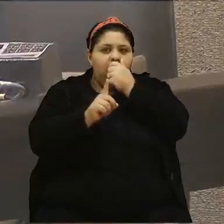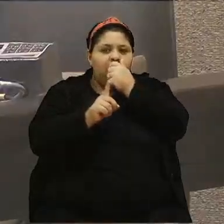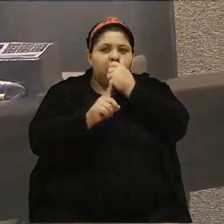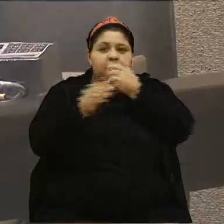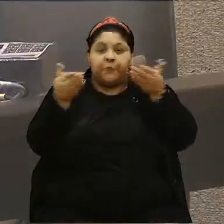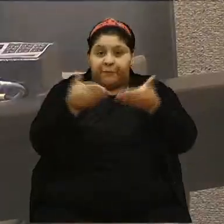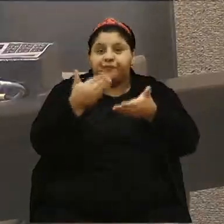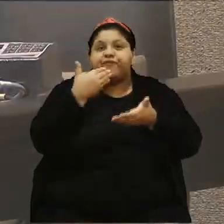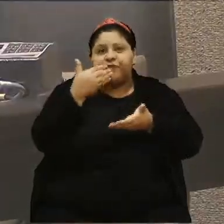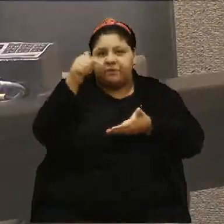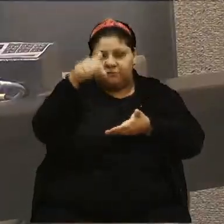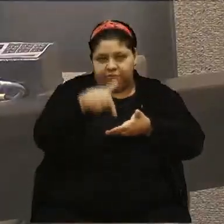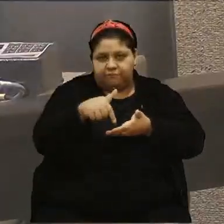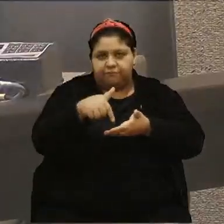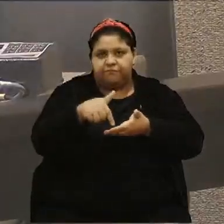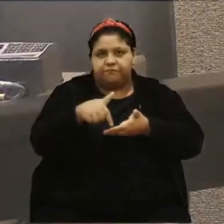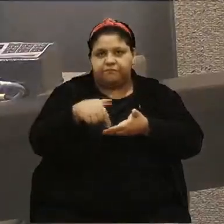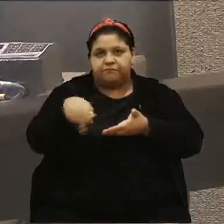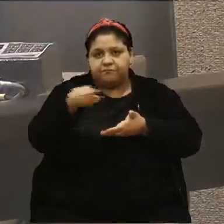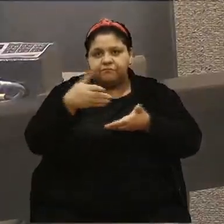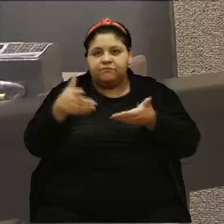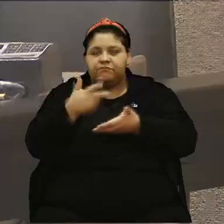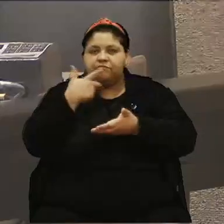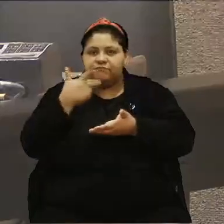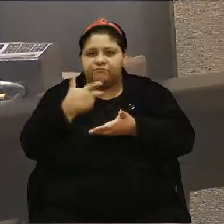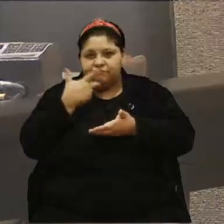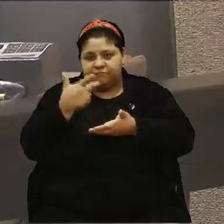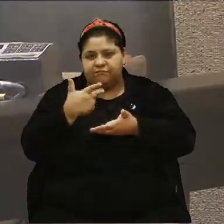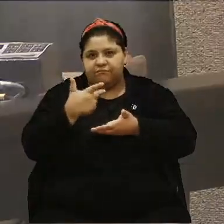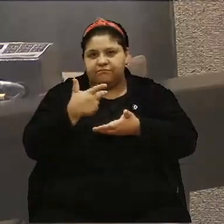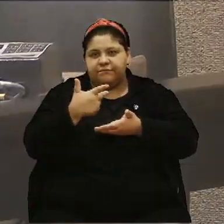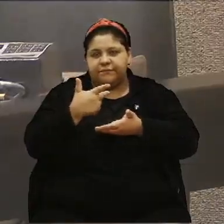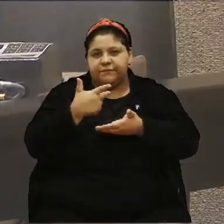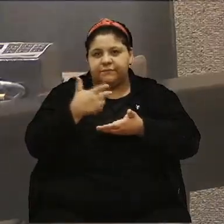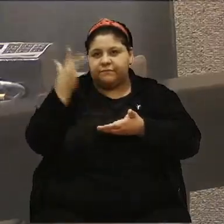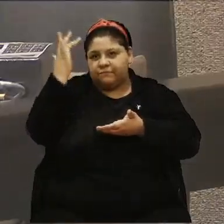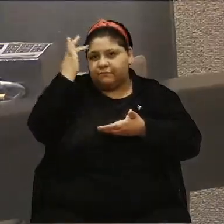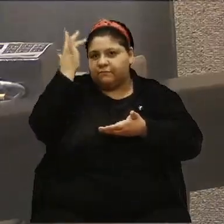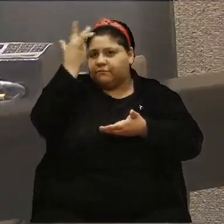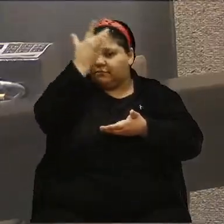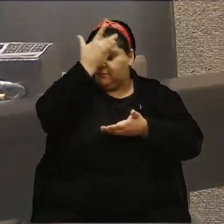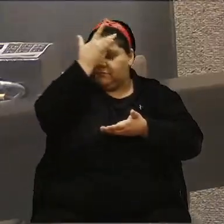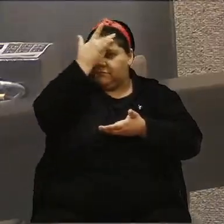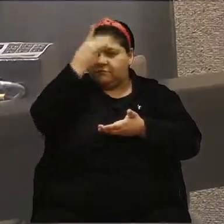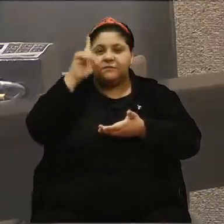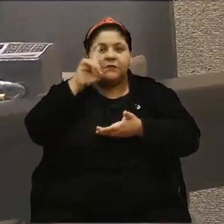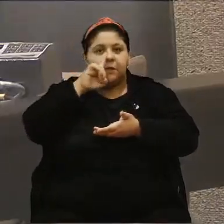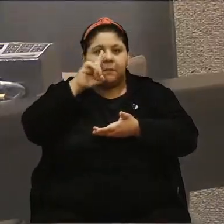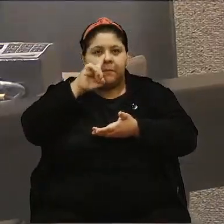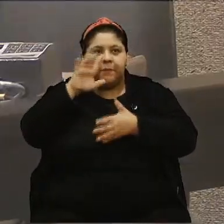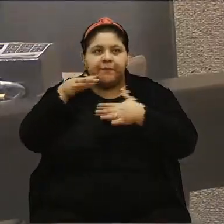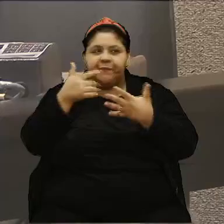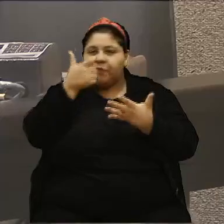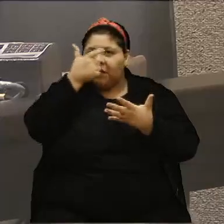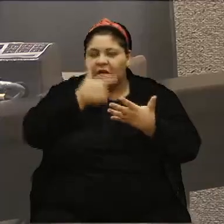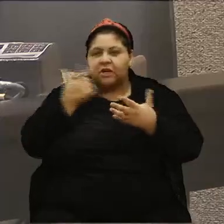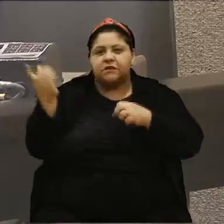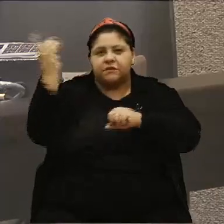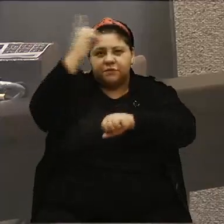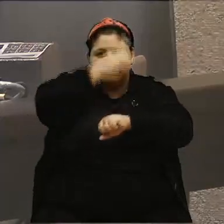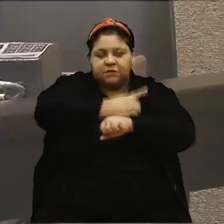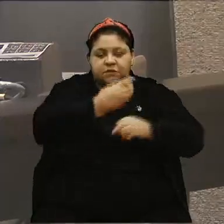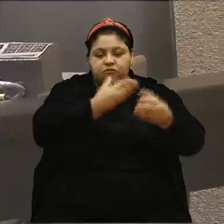esse pedido de informações, quando a gente está falando da saúde mental materna, Então, acho que é um dia